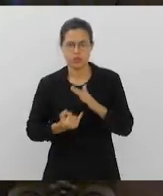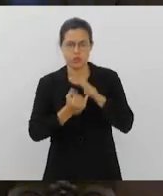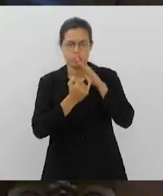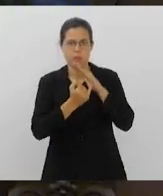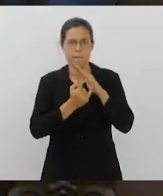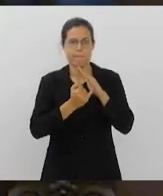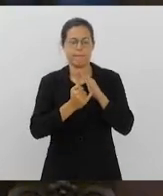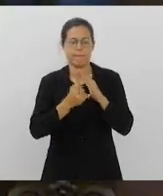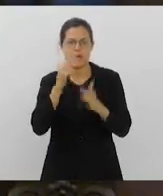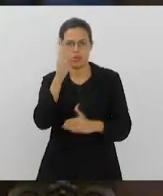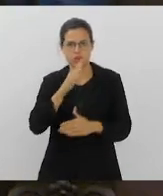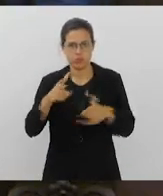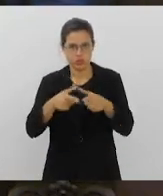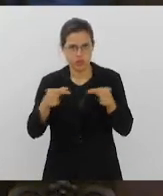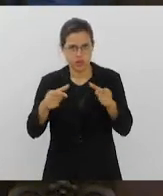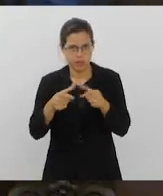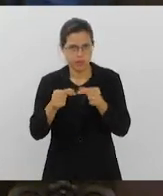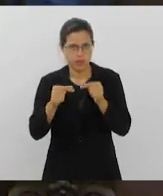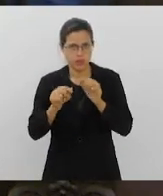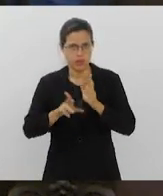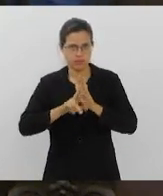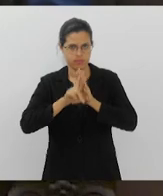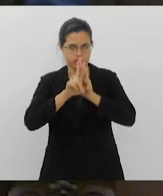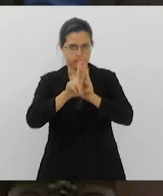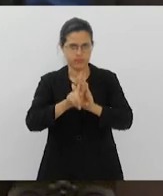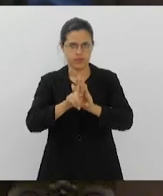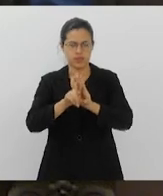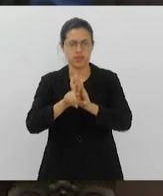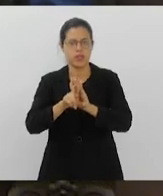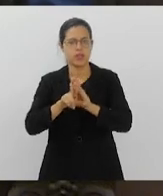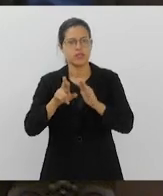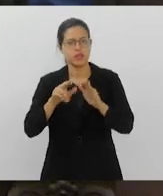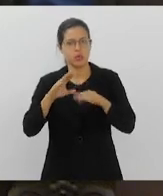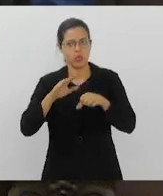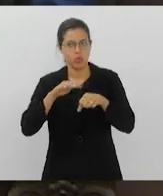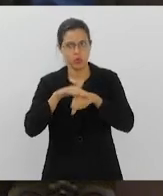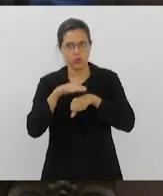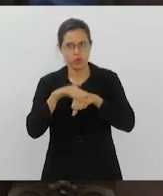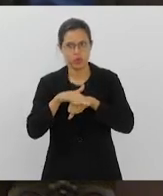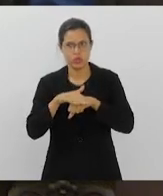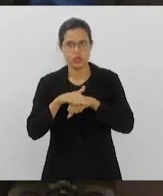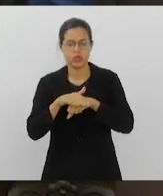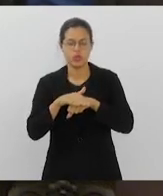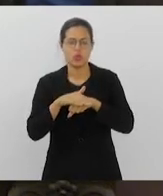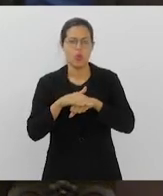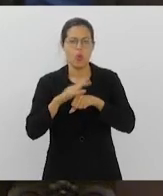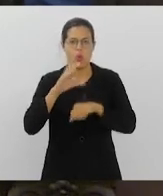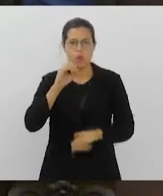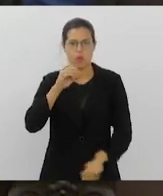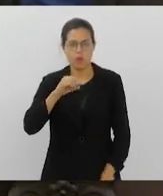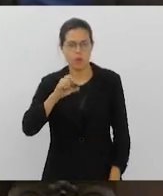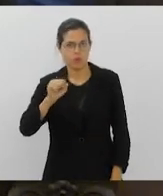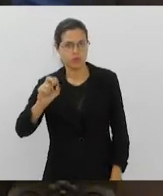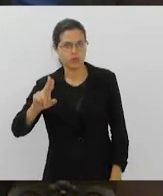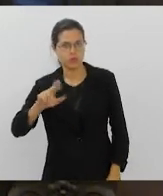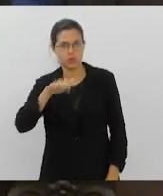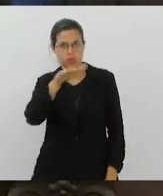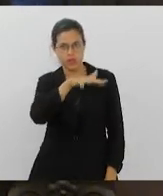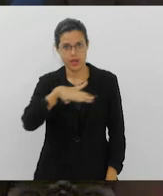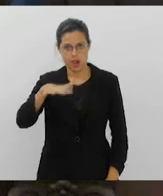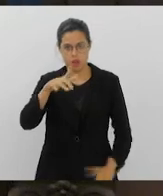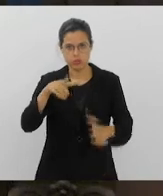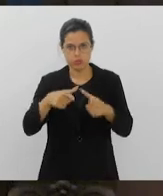e representando nessa noite o honorário cônsul geral do Japão, o honorário